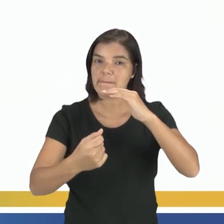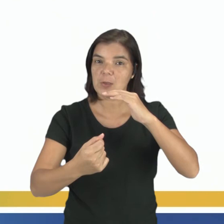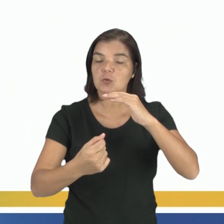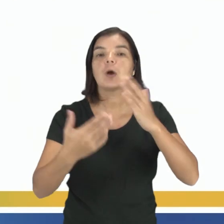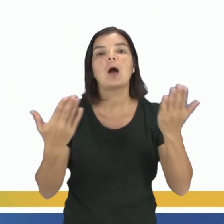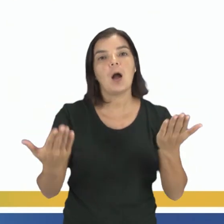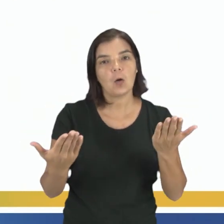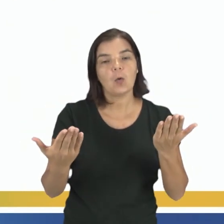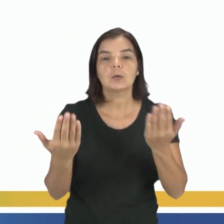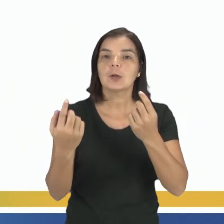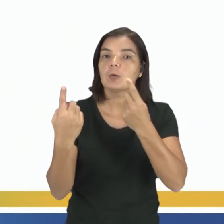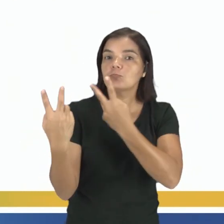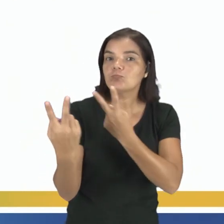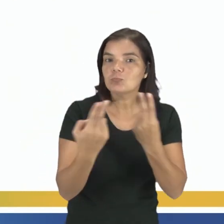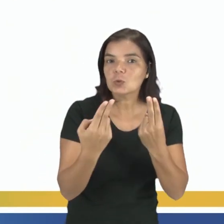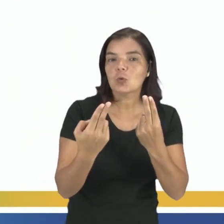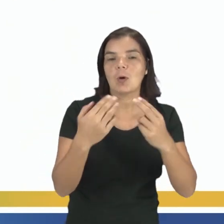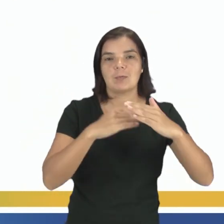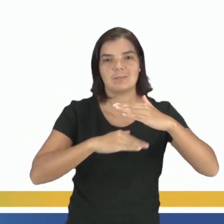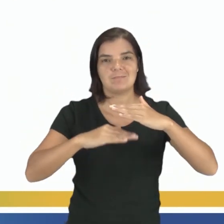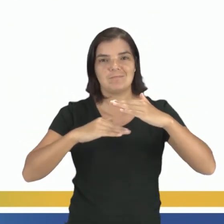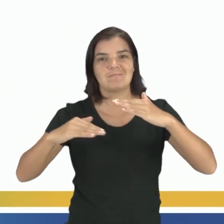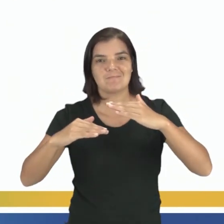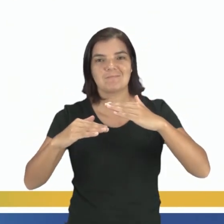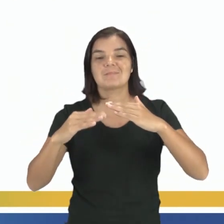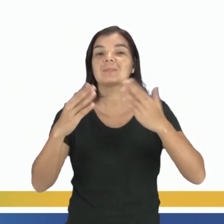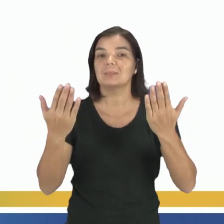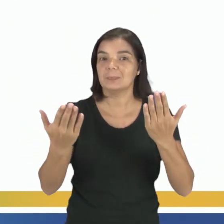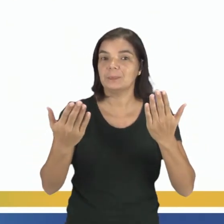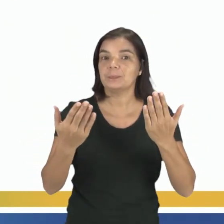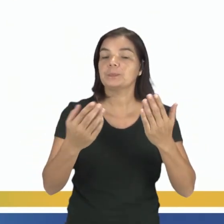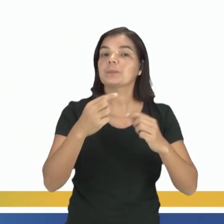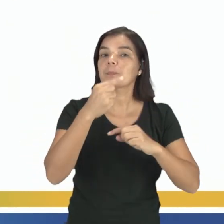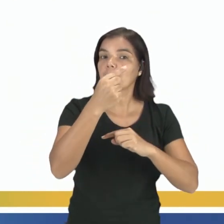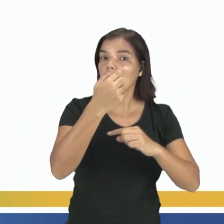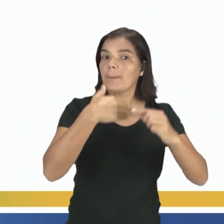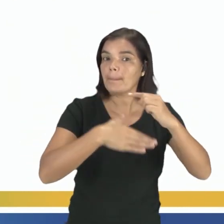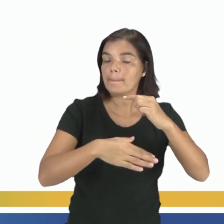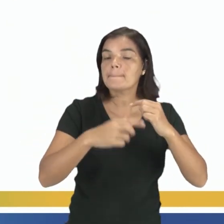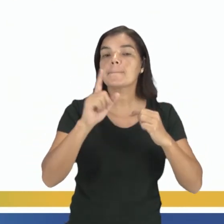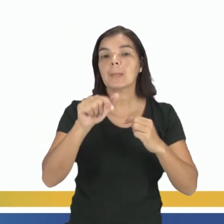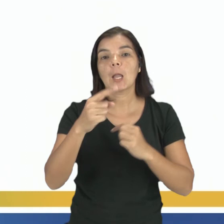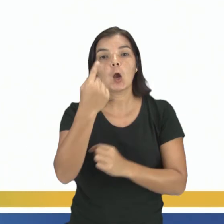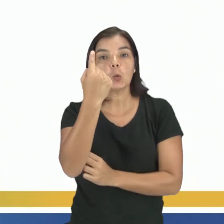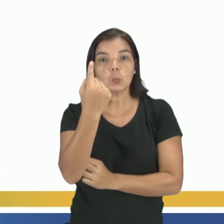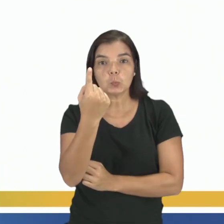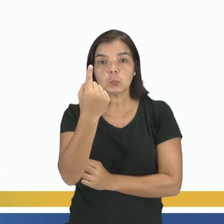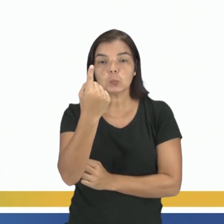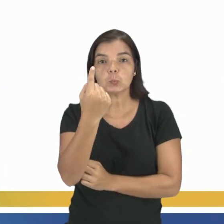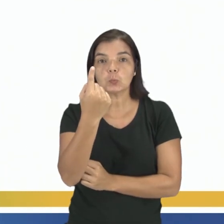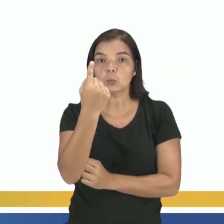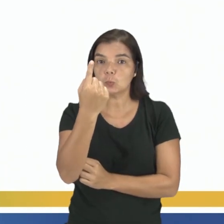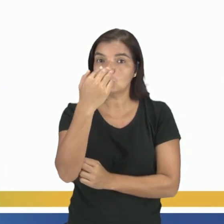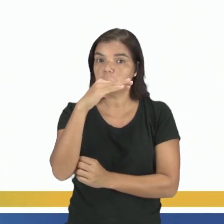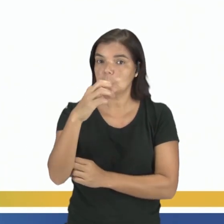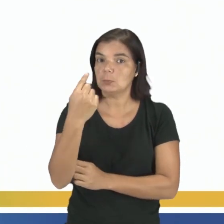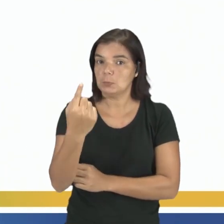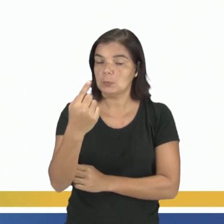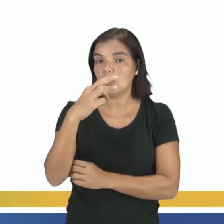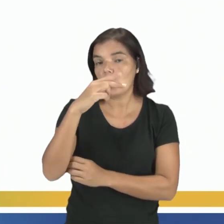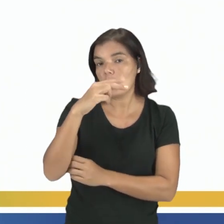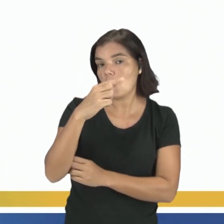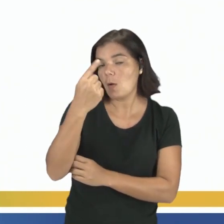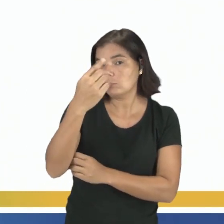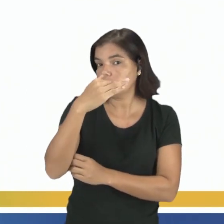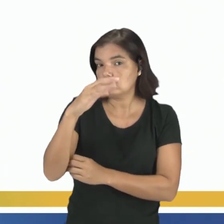agora eu passo a operar com expoente. Sim, esse meio aí ele tem um expoente, que é 1. Meio elevado a 1 é igual a